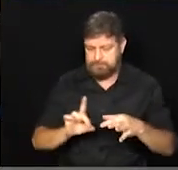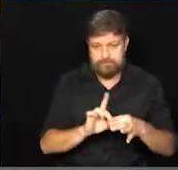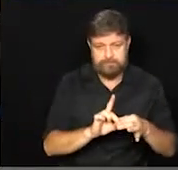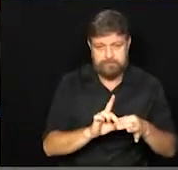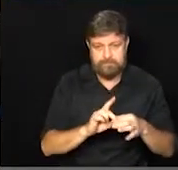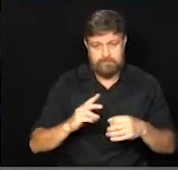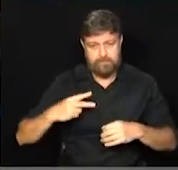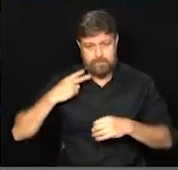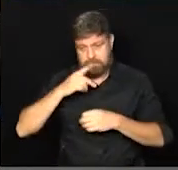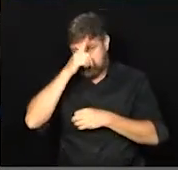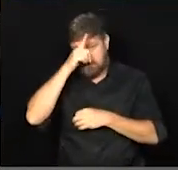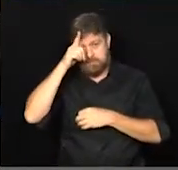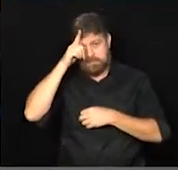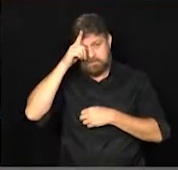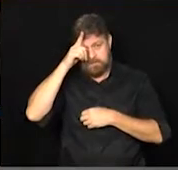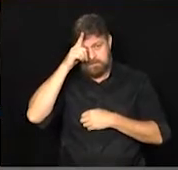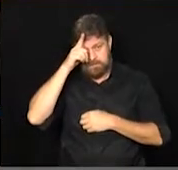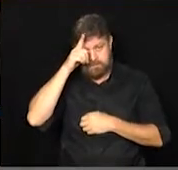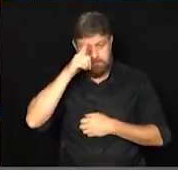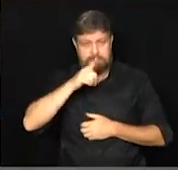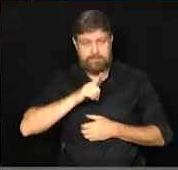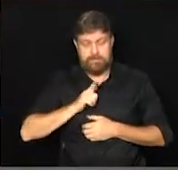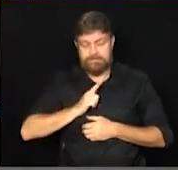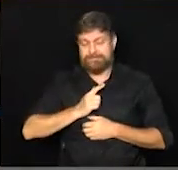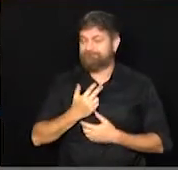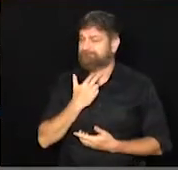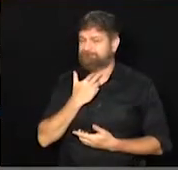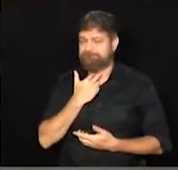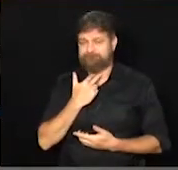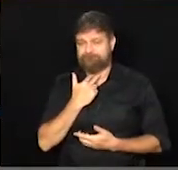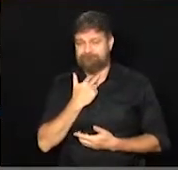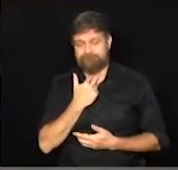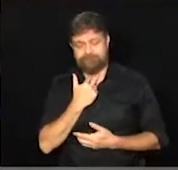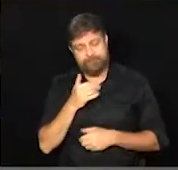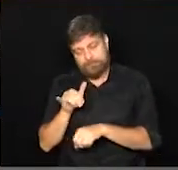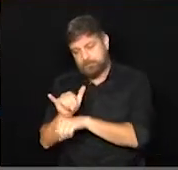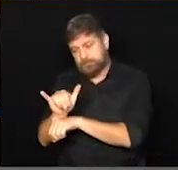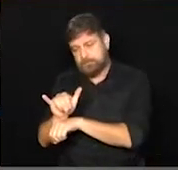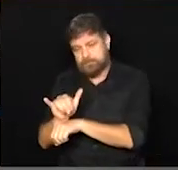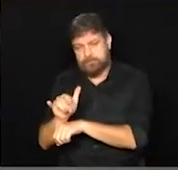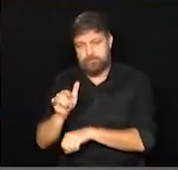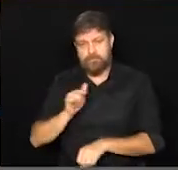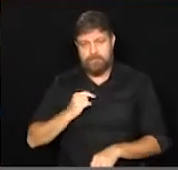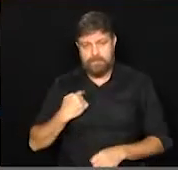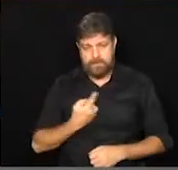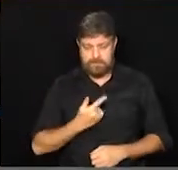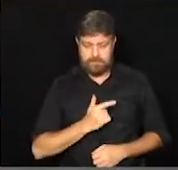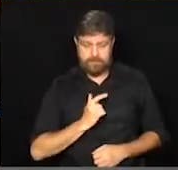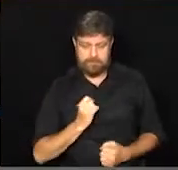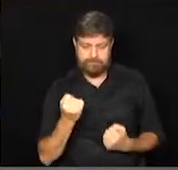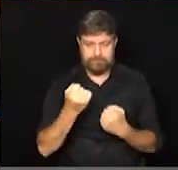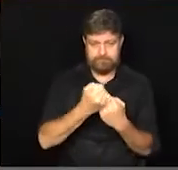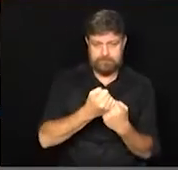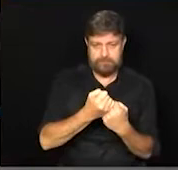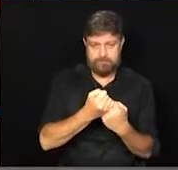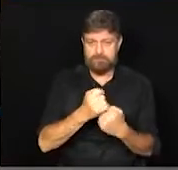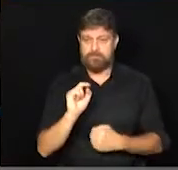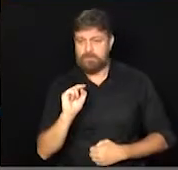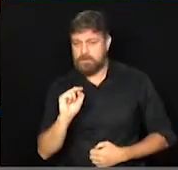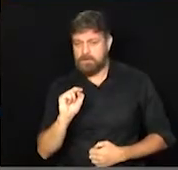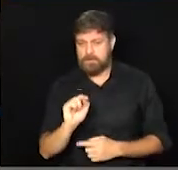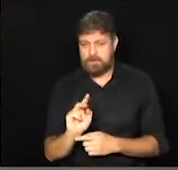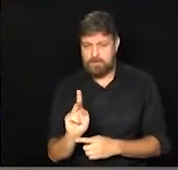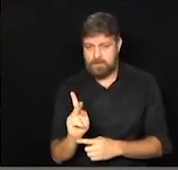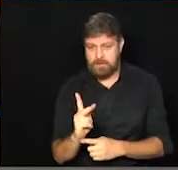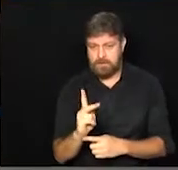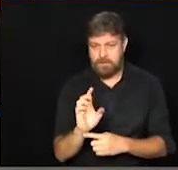Gustavo Peta esteve com outros compromissos, então justificou a ausência, mas nós temos aqui a presença do Henrique